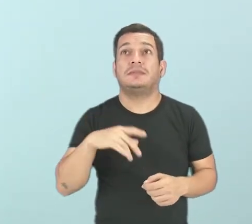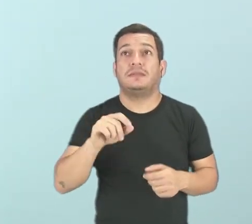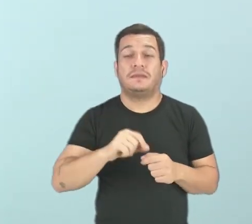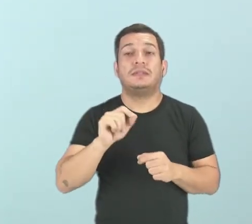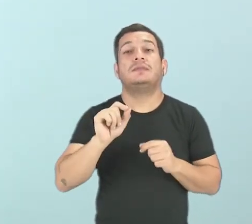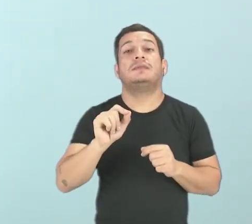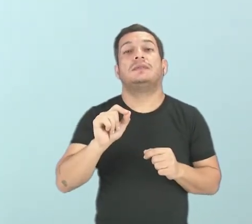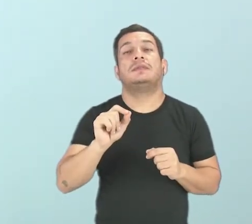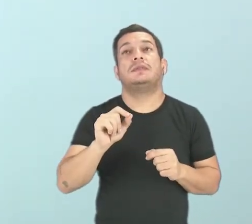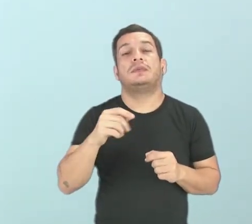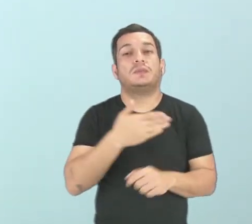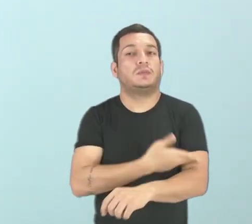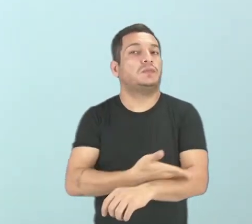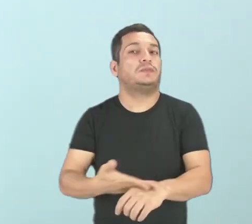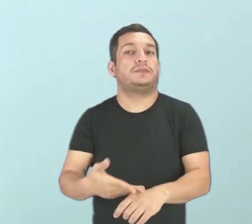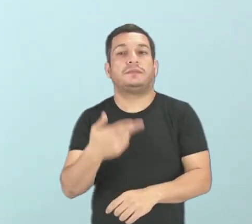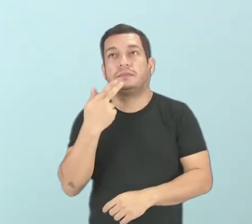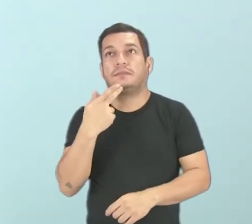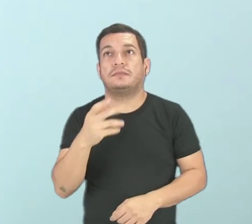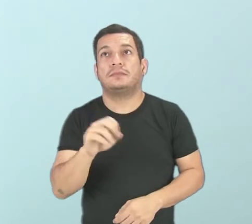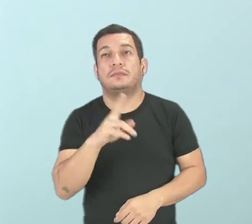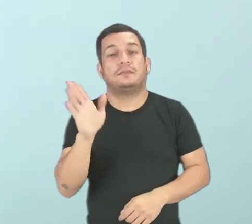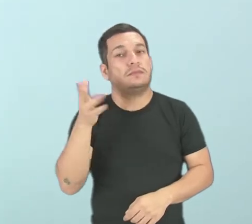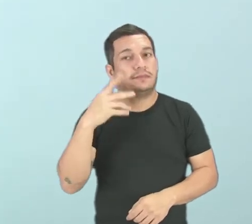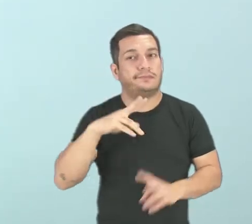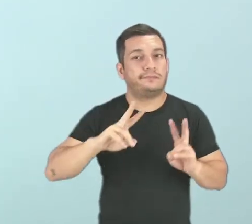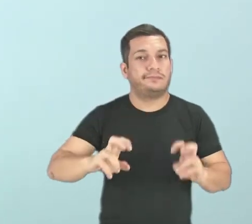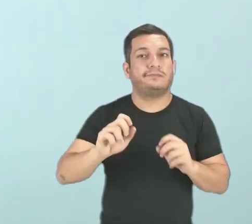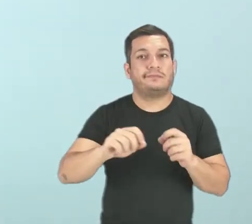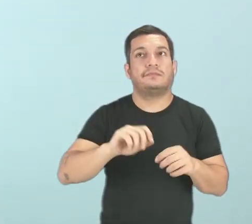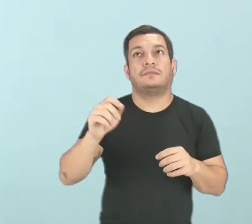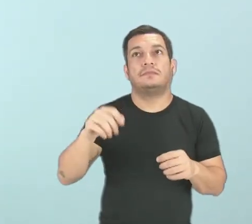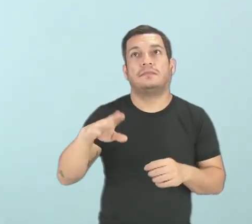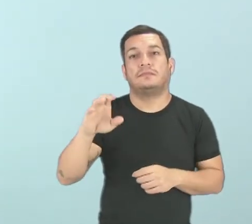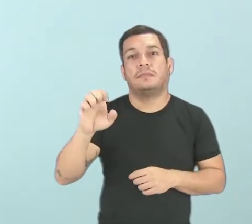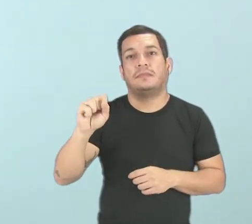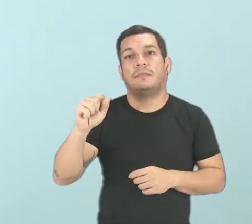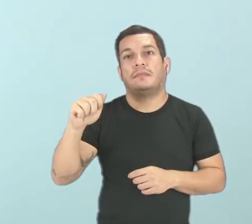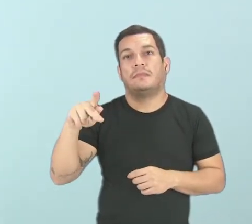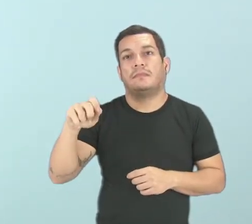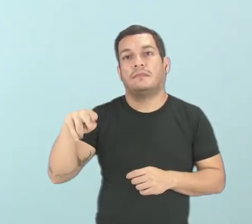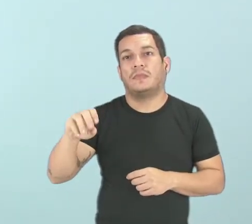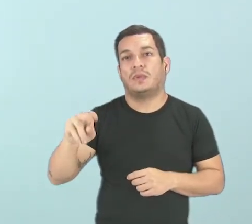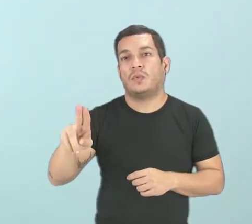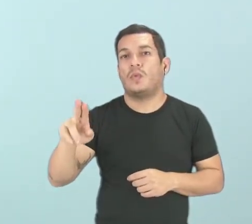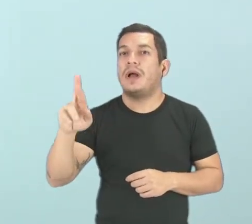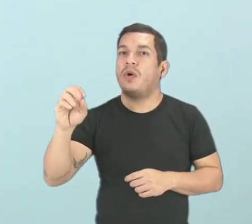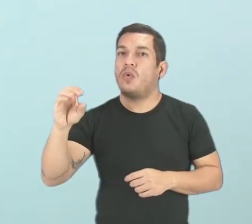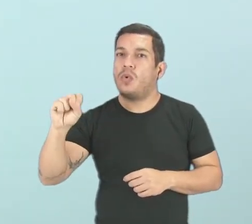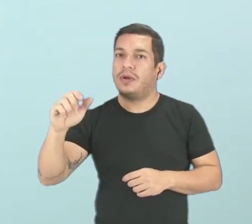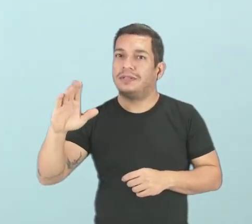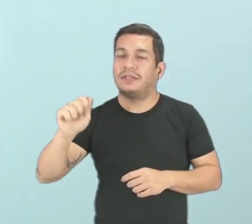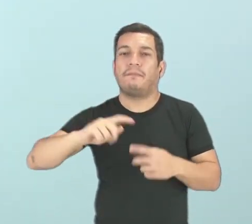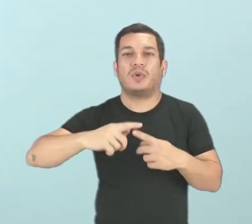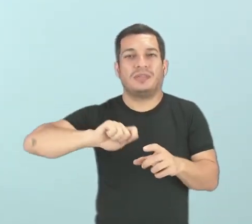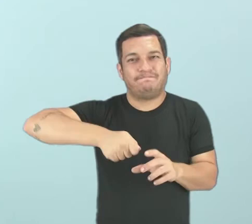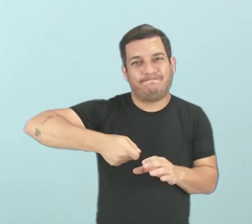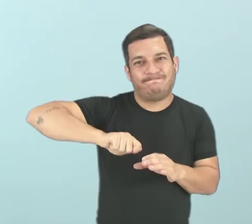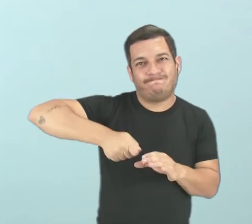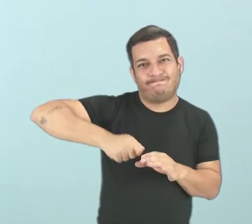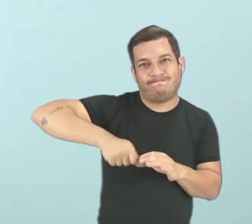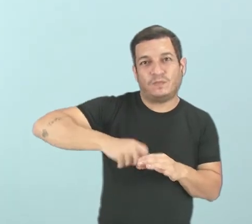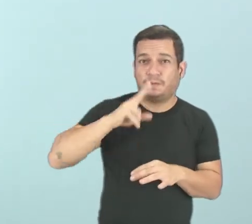essa força for perpendicular, basta jogar na equação diretamente que a gente já vai obter o momento e